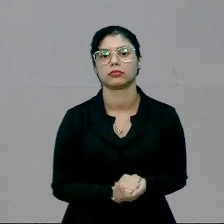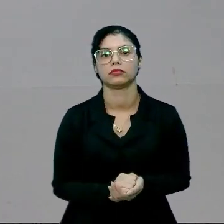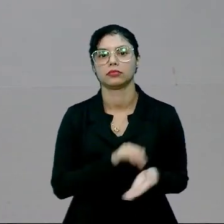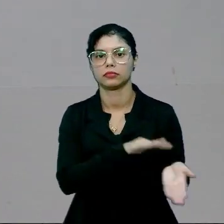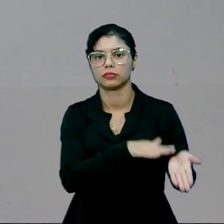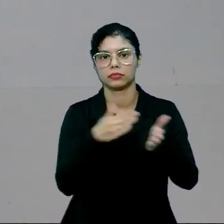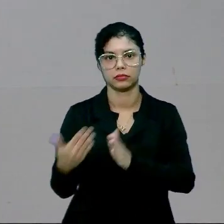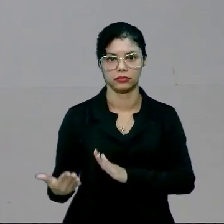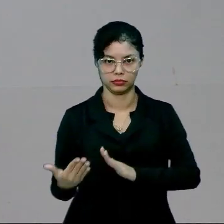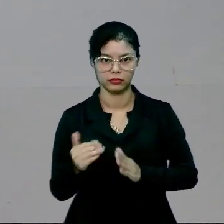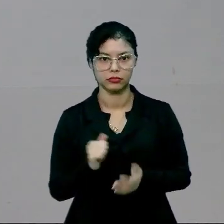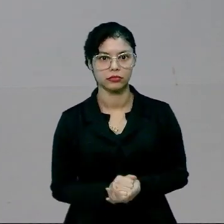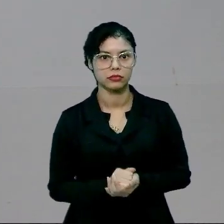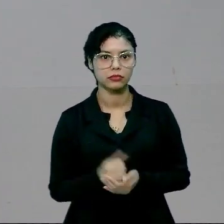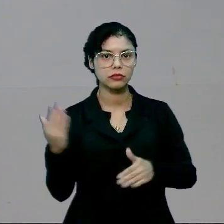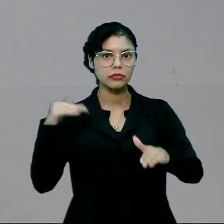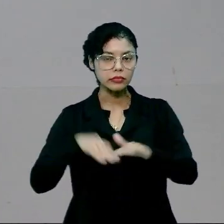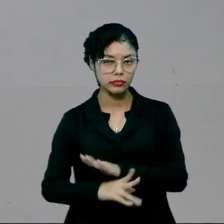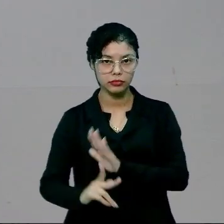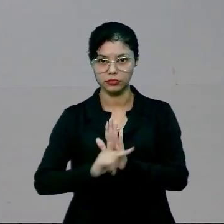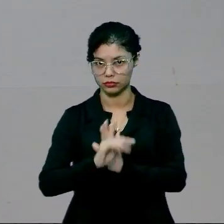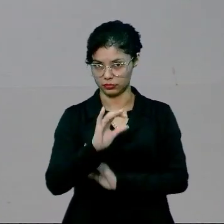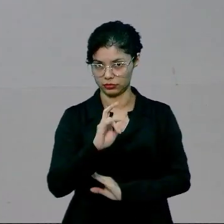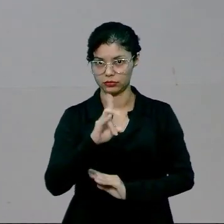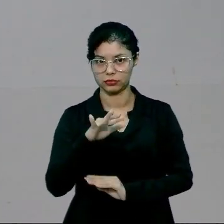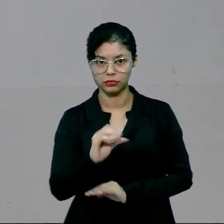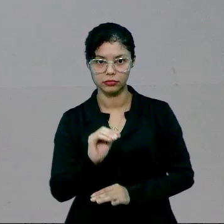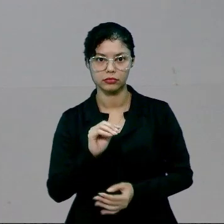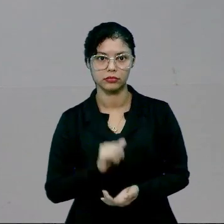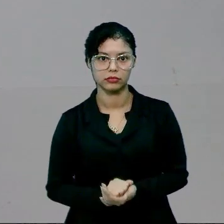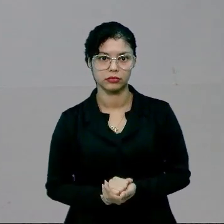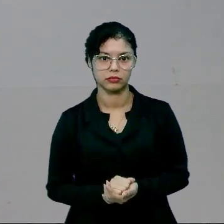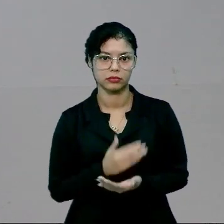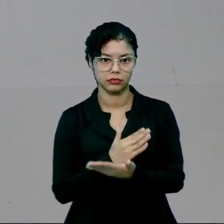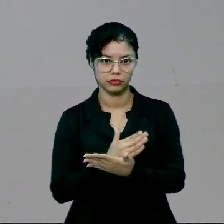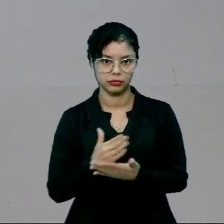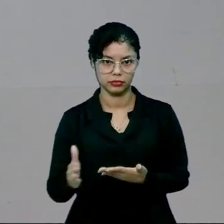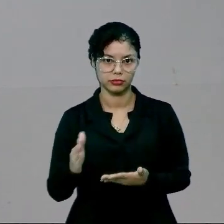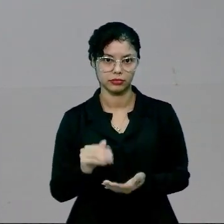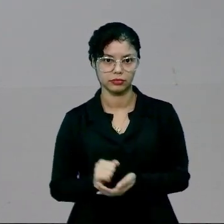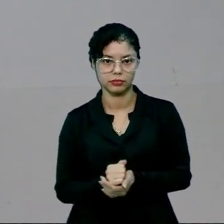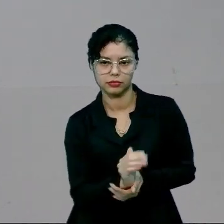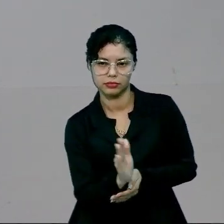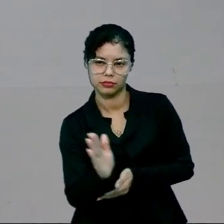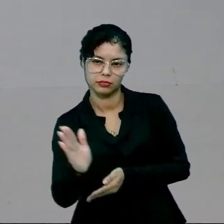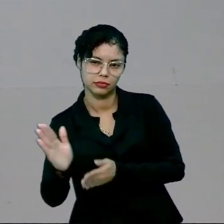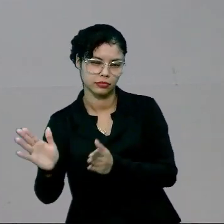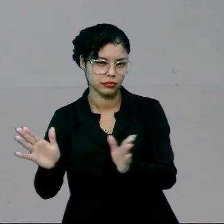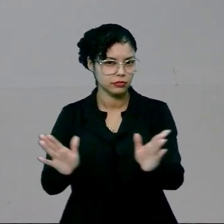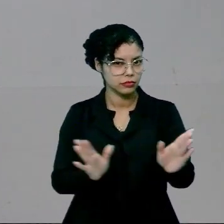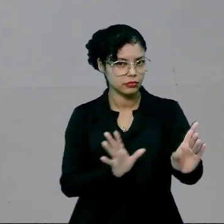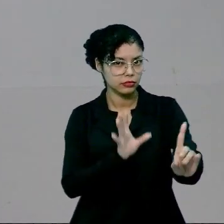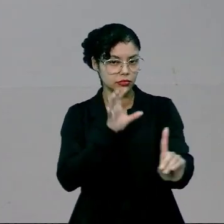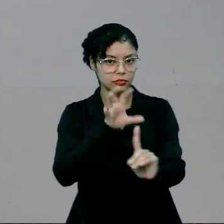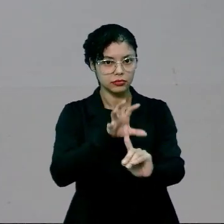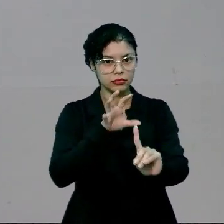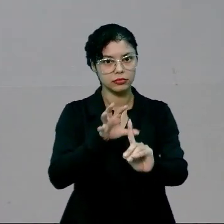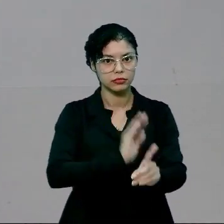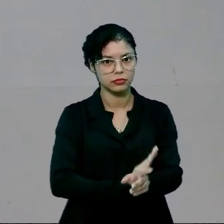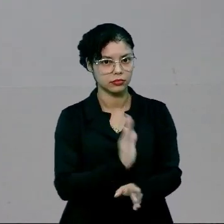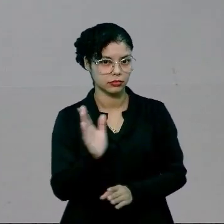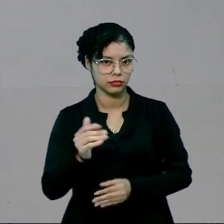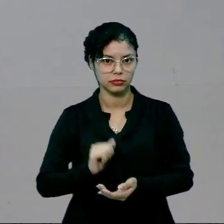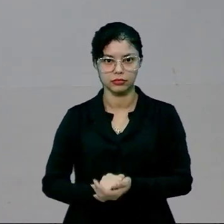E a partir do momento em que ele se insere aí nesse cortiço, ele começa a ser influenciado e